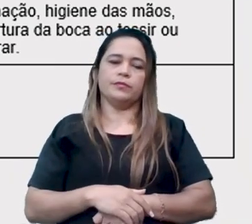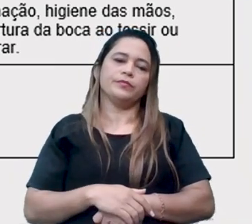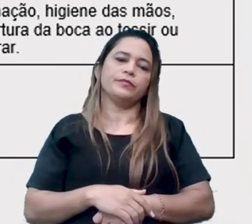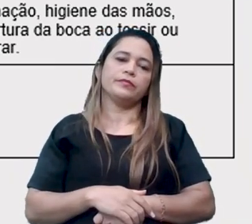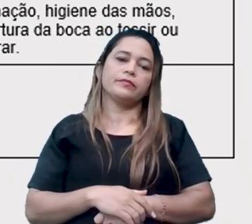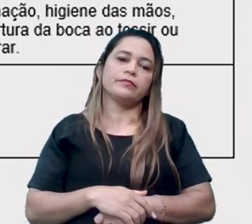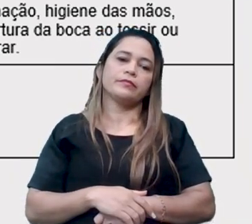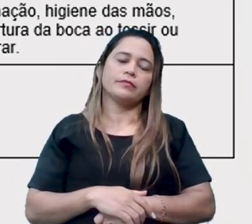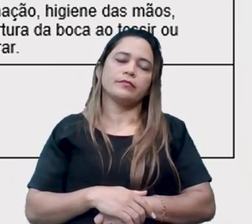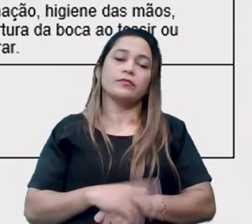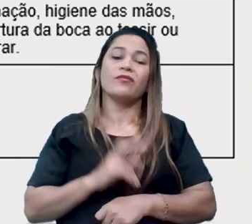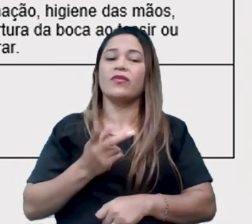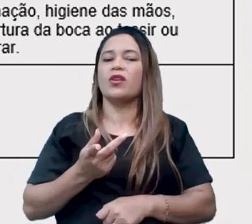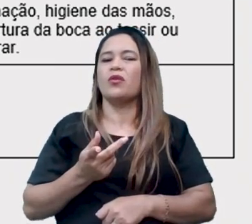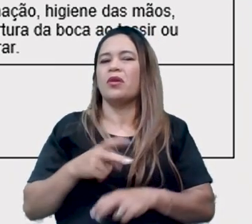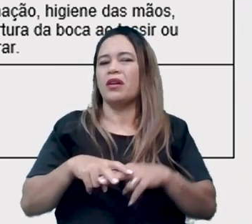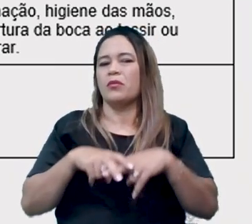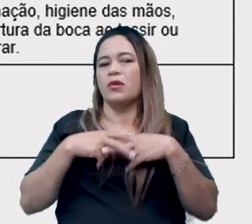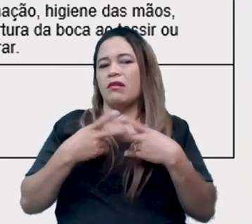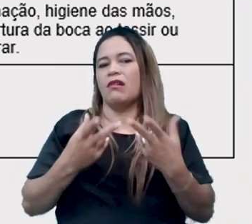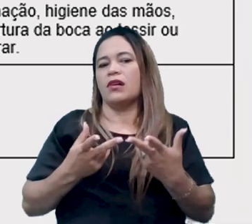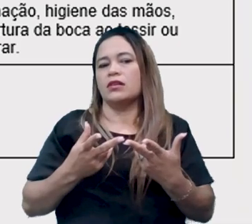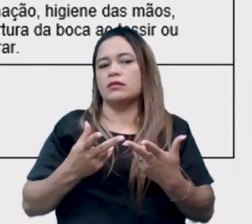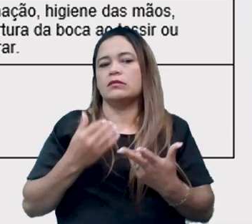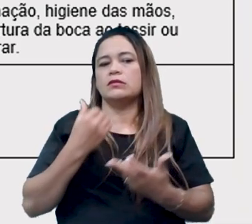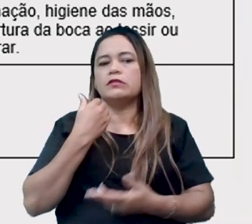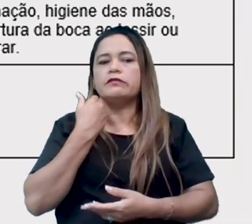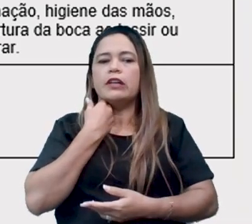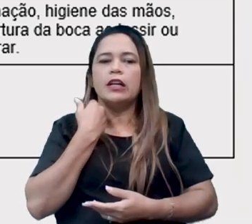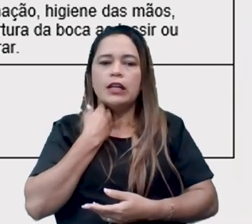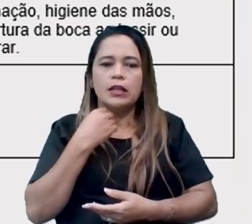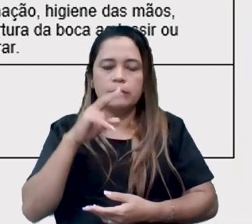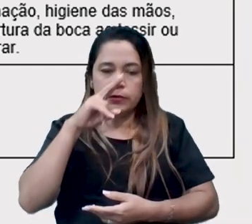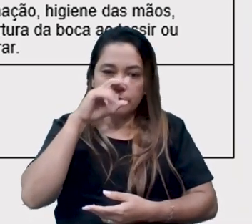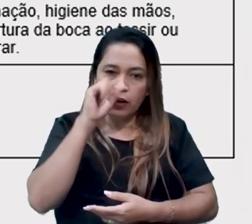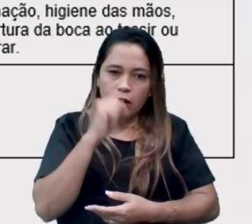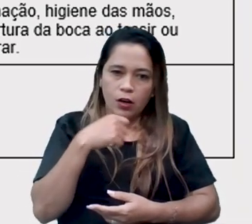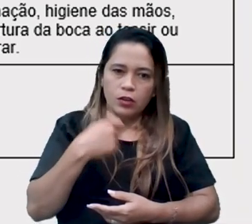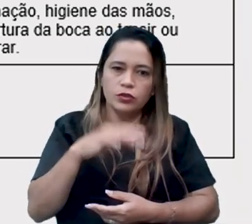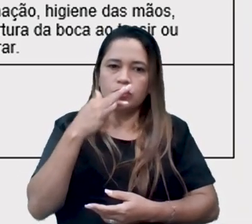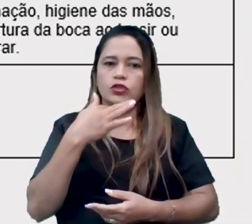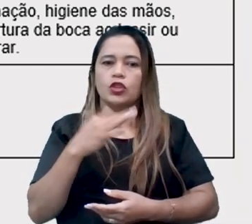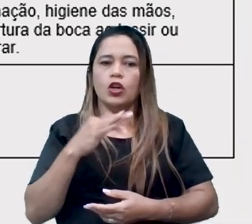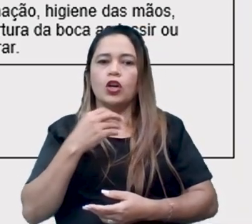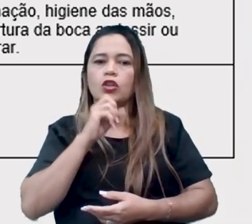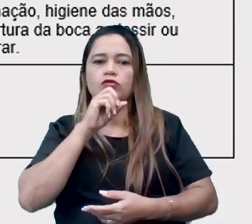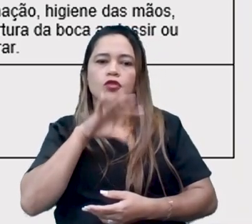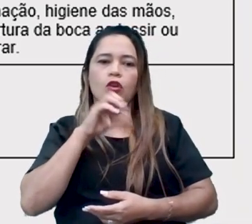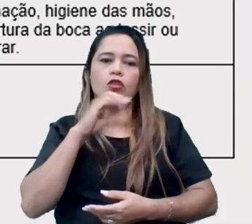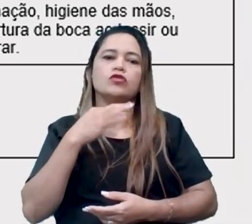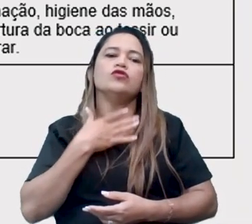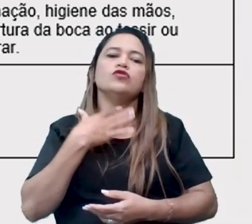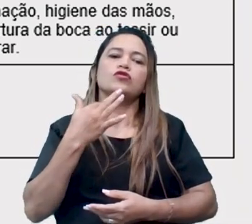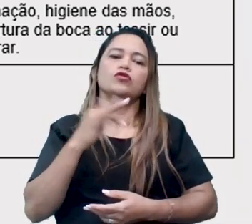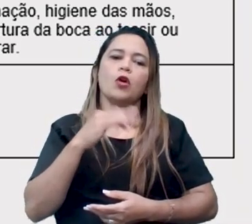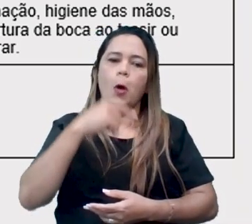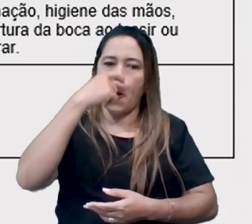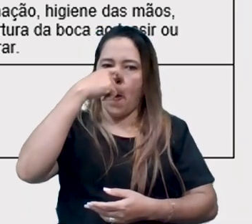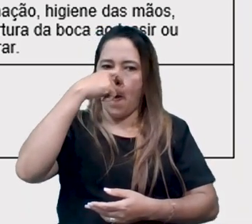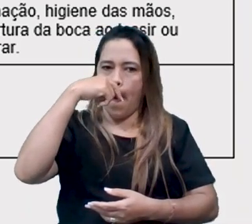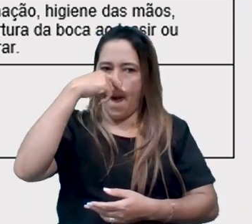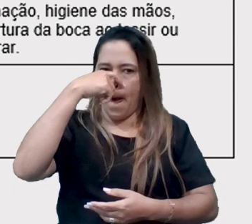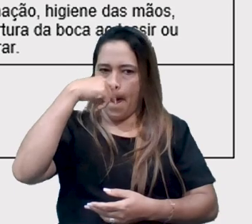E o que ele causa? Os sintomas da gripe todo mundo conhece, né? Febre alta, tosse, dor de garganta, escorrer o nariz, que